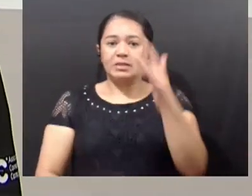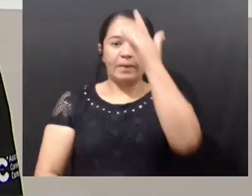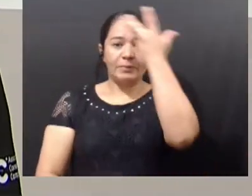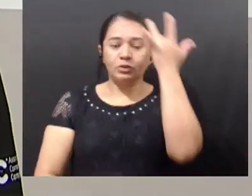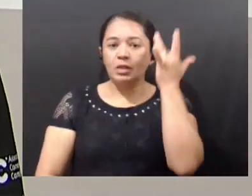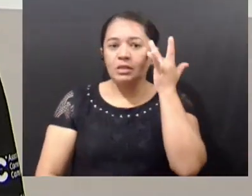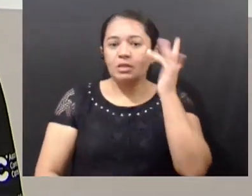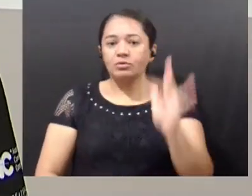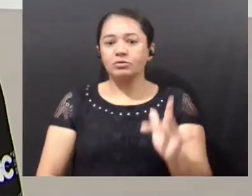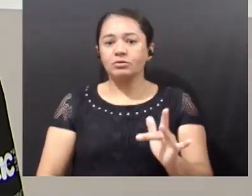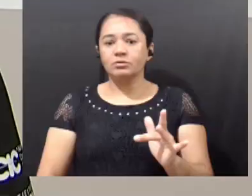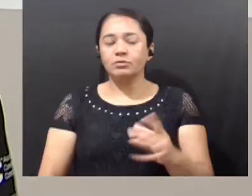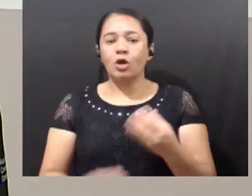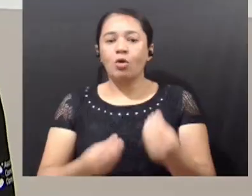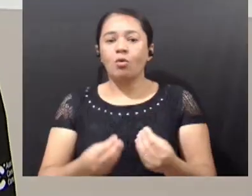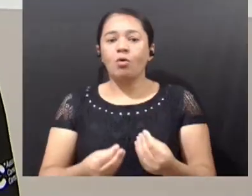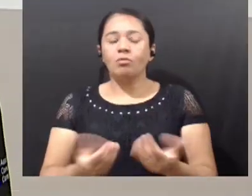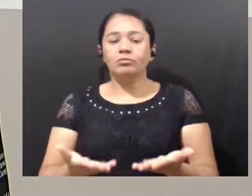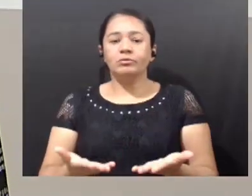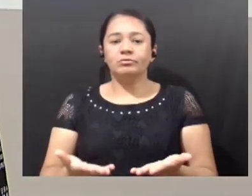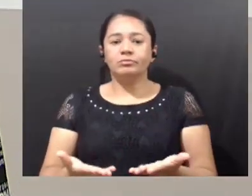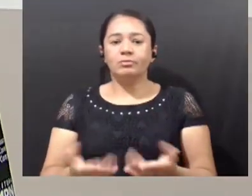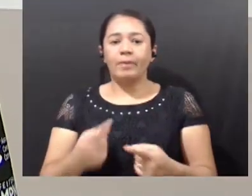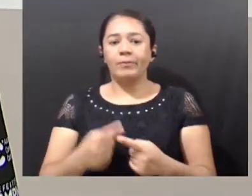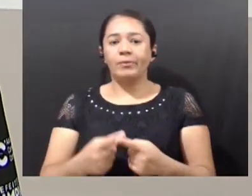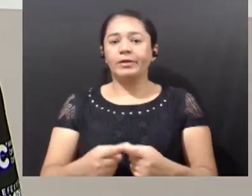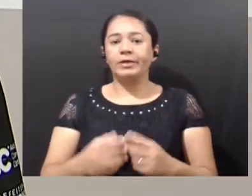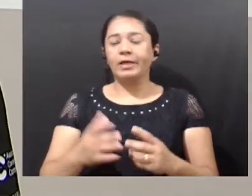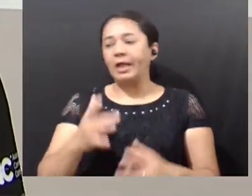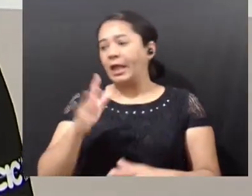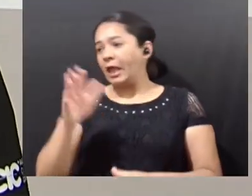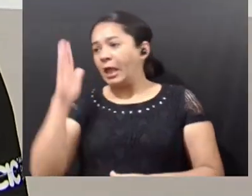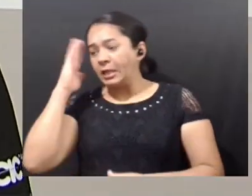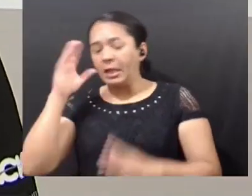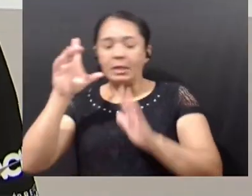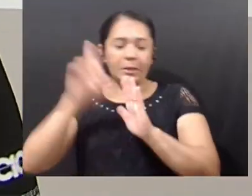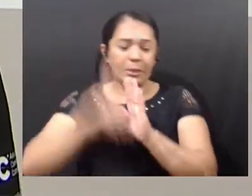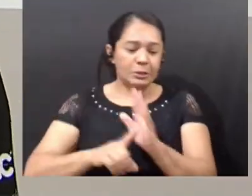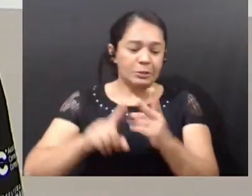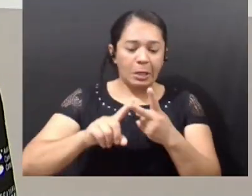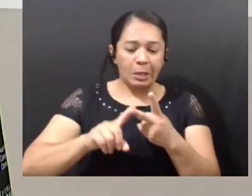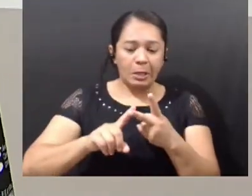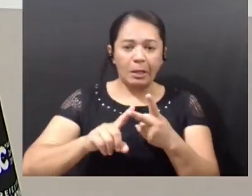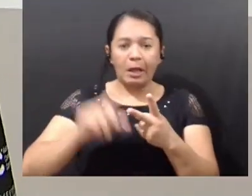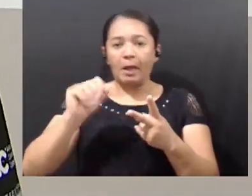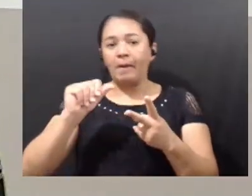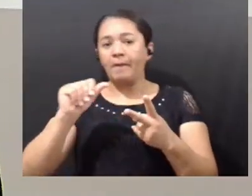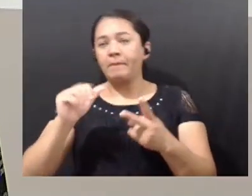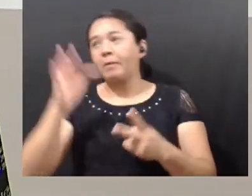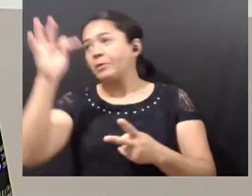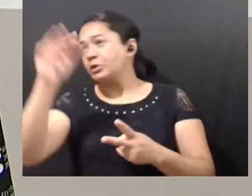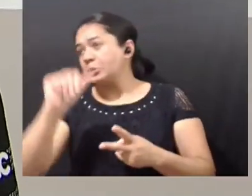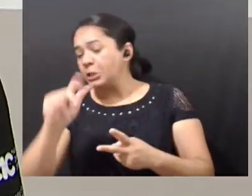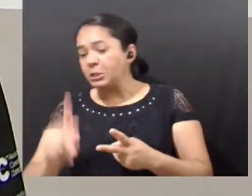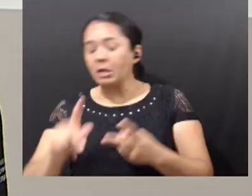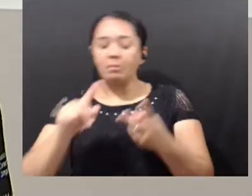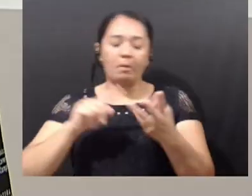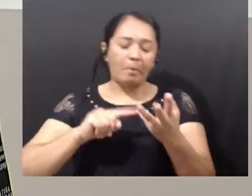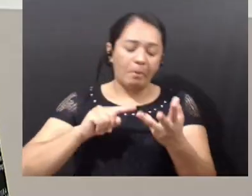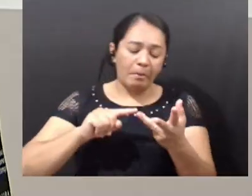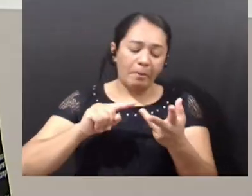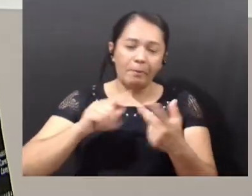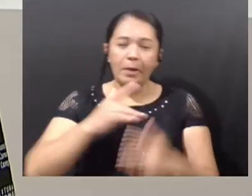levar vantagem nenhuma, porque todo mundo sabe, mas tem direito no futuro à aposentadoria, que tem direito à saúde, que tem